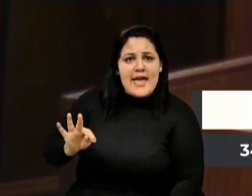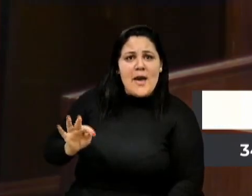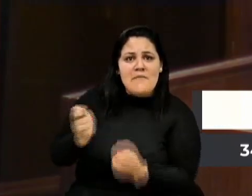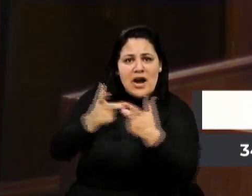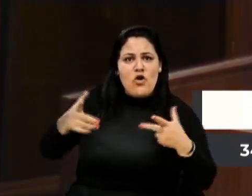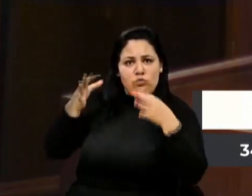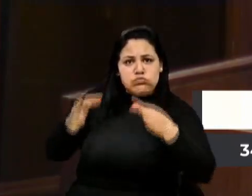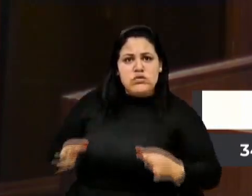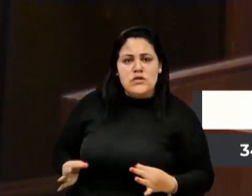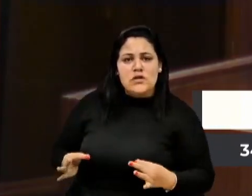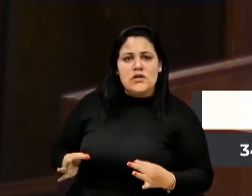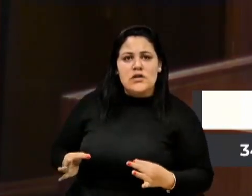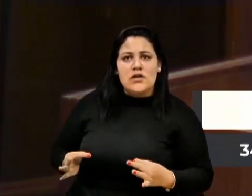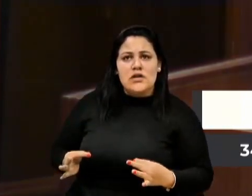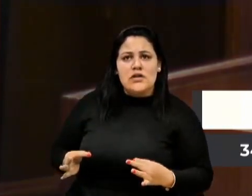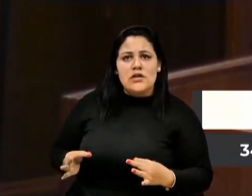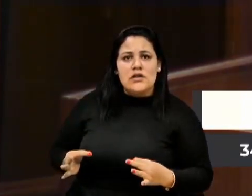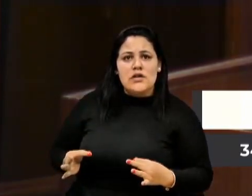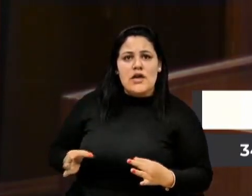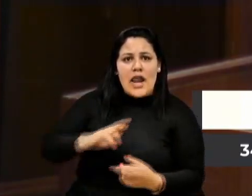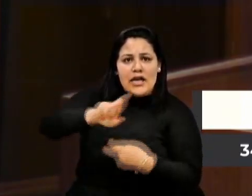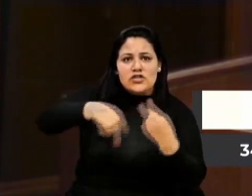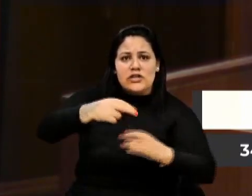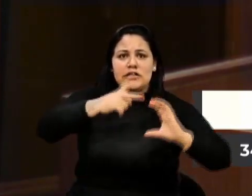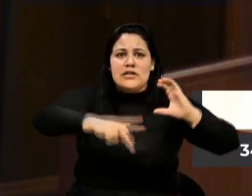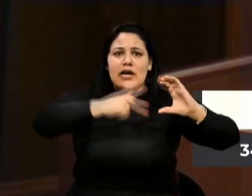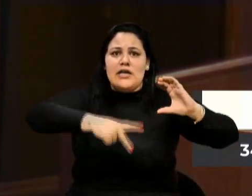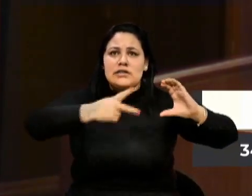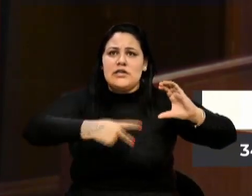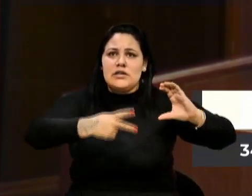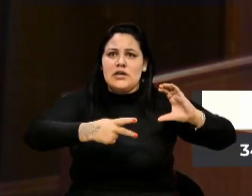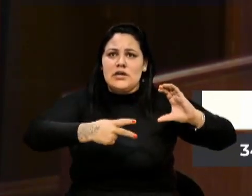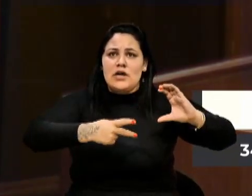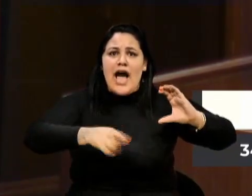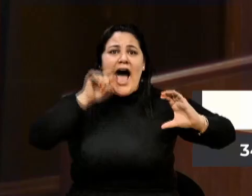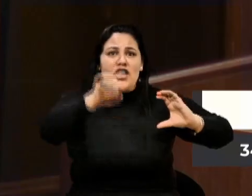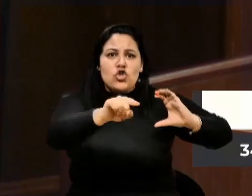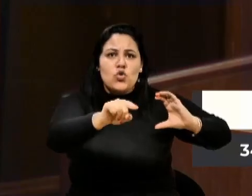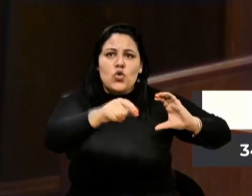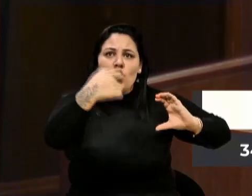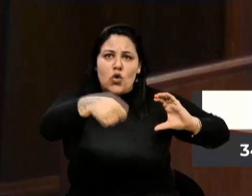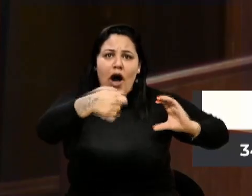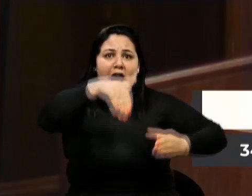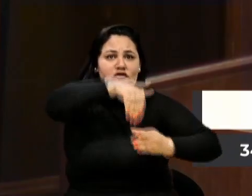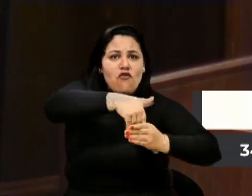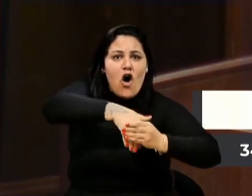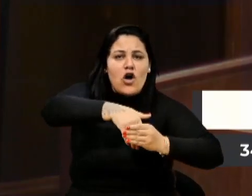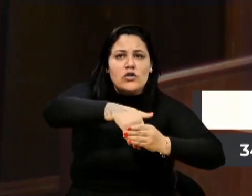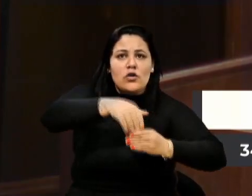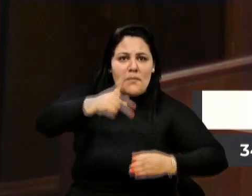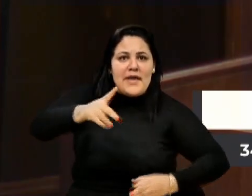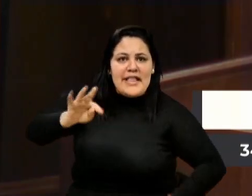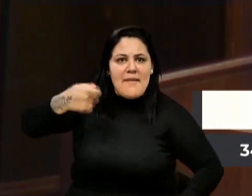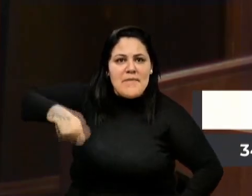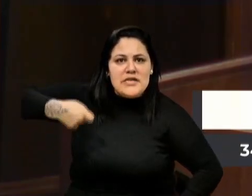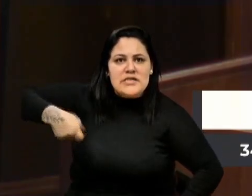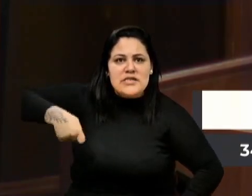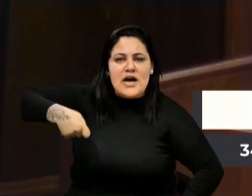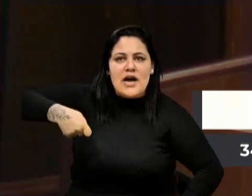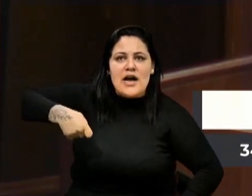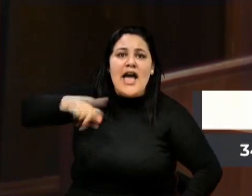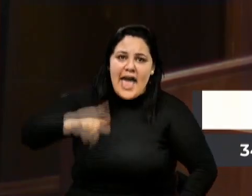questões pontuais dessa casa, aí os votos do PT, aí os votos do PT precisam e